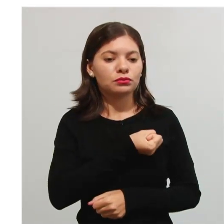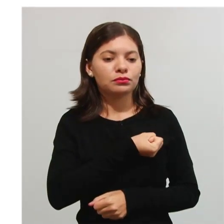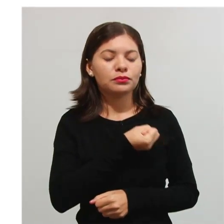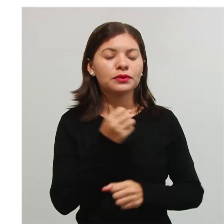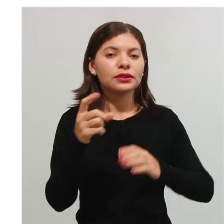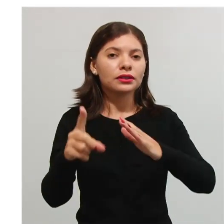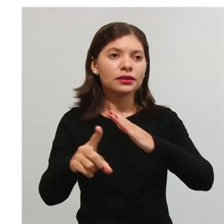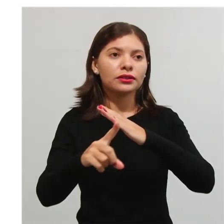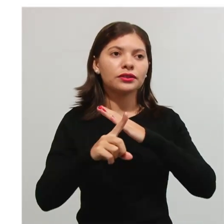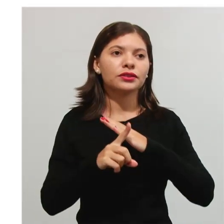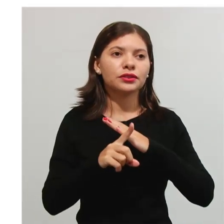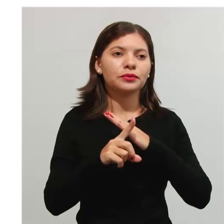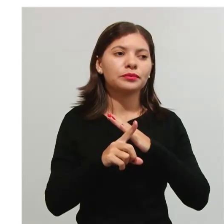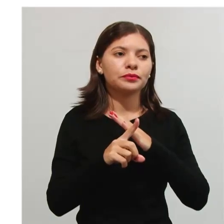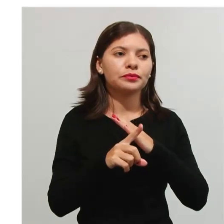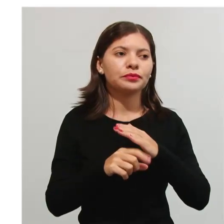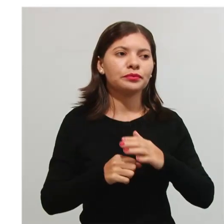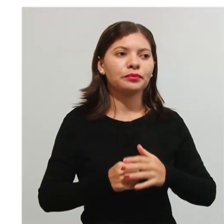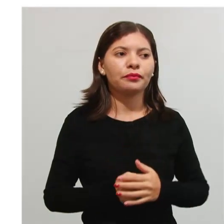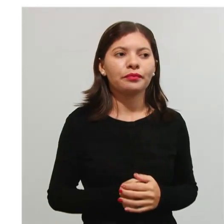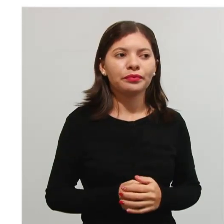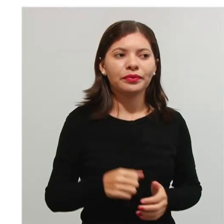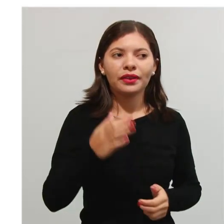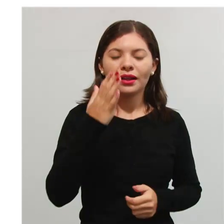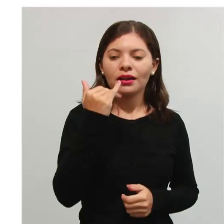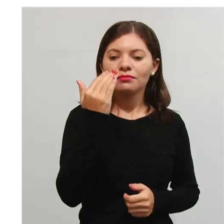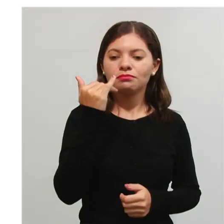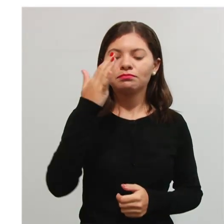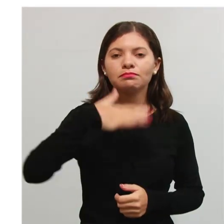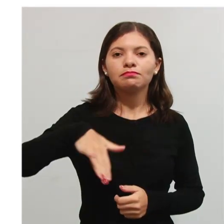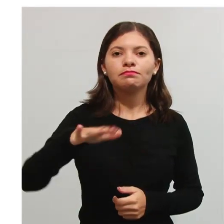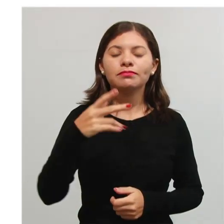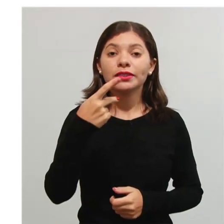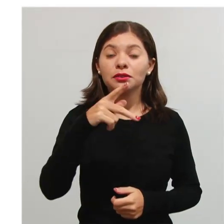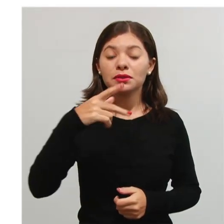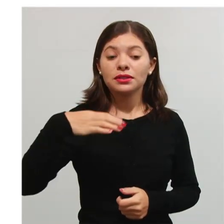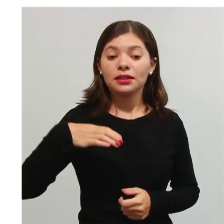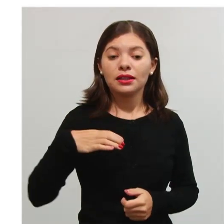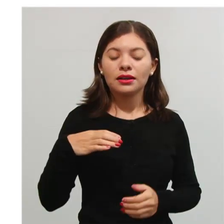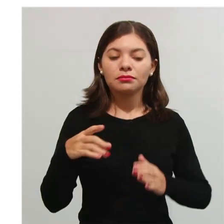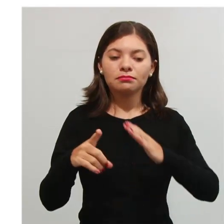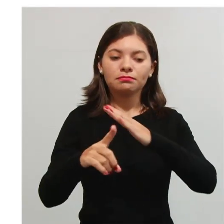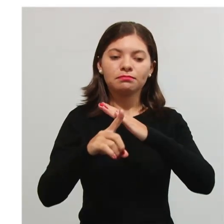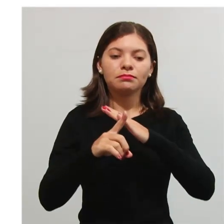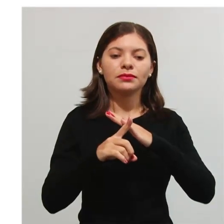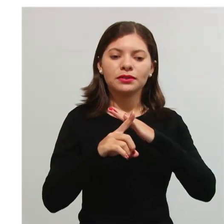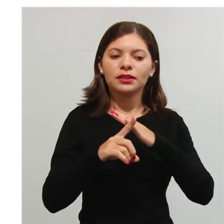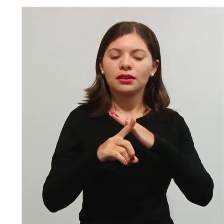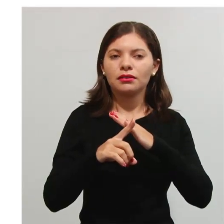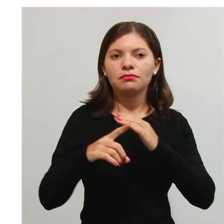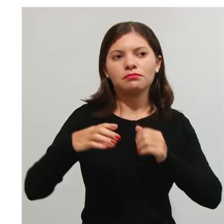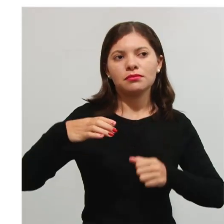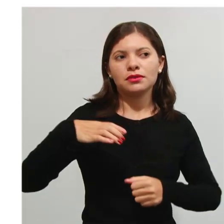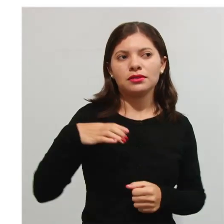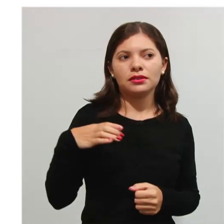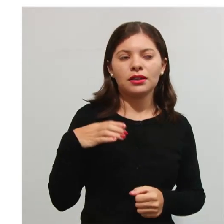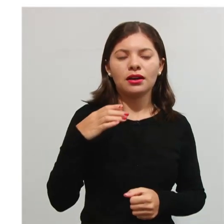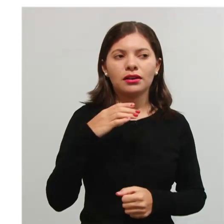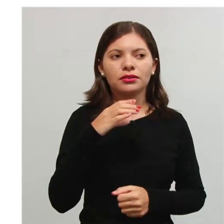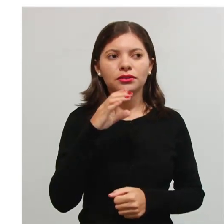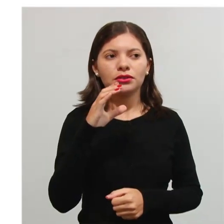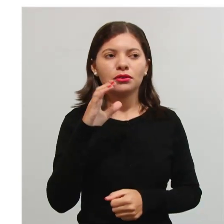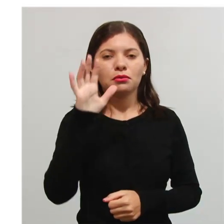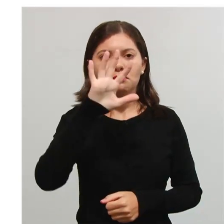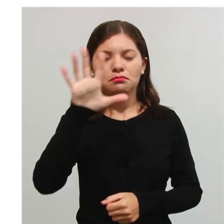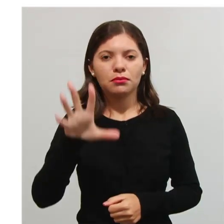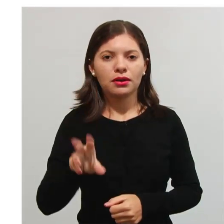Ou seja, você vai montar um negócio no ramo alimentício, na sua cidade, é para atender o estado, é para atender uma região do país, você precisa